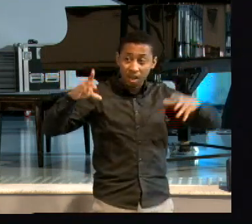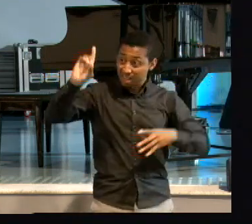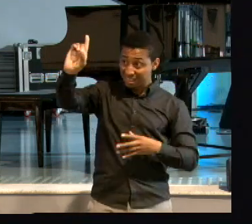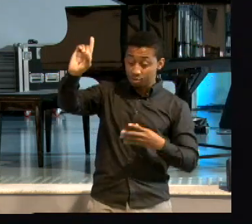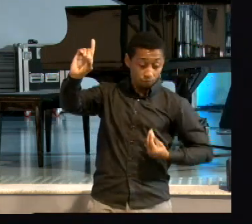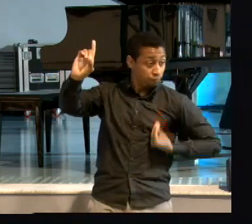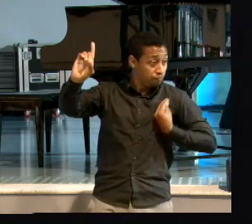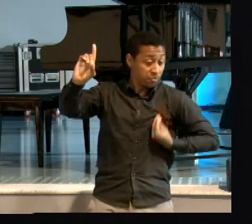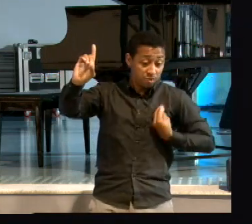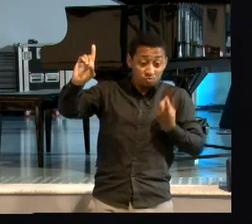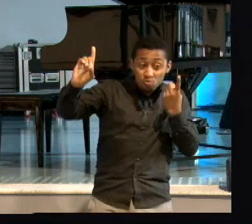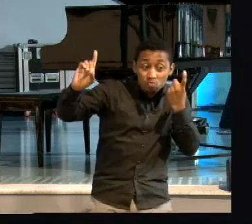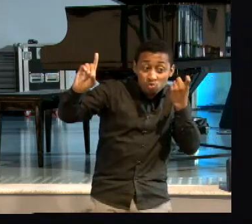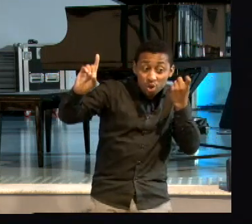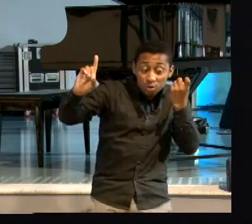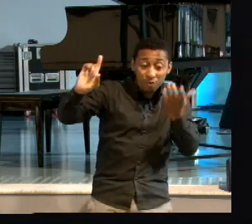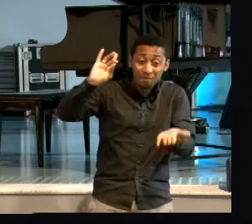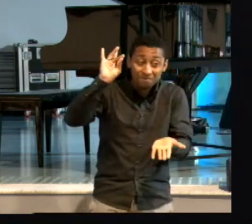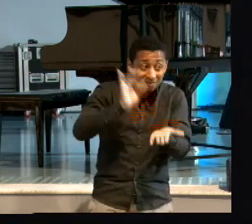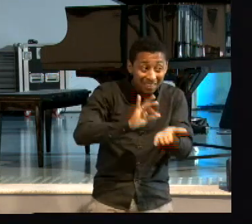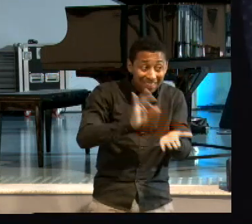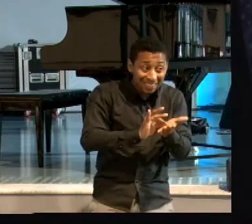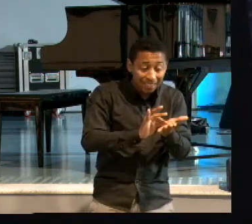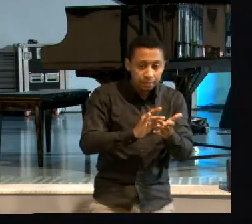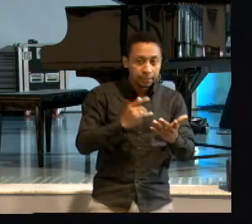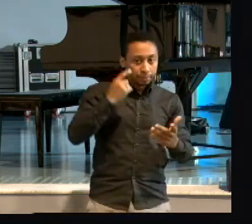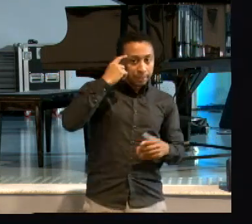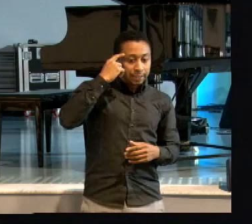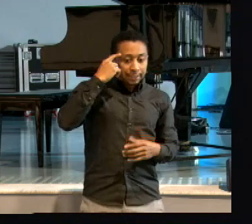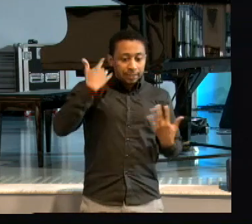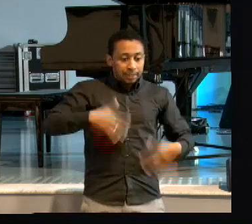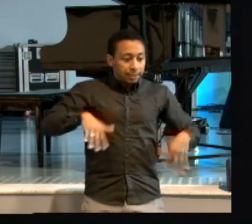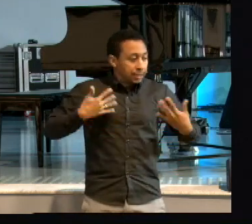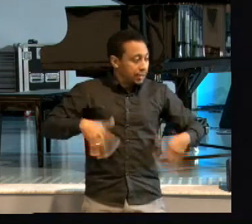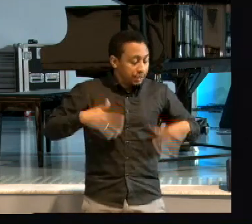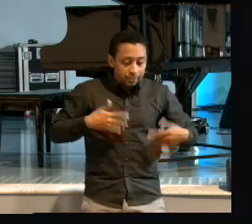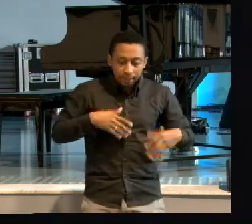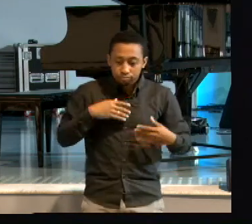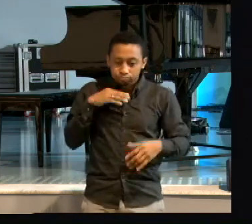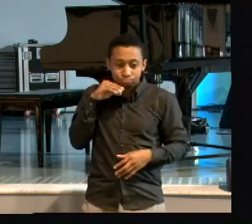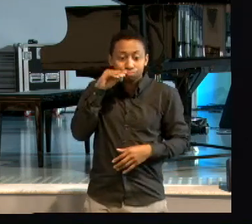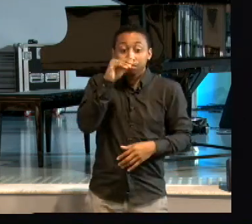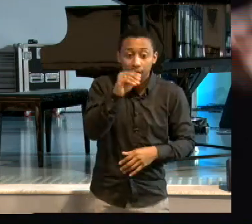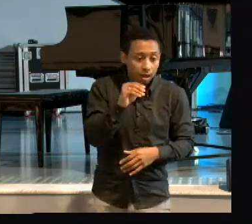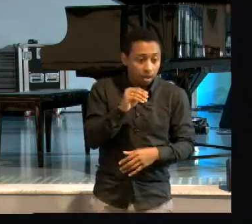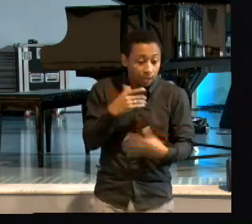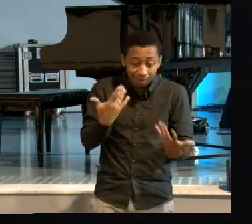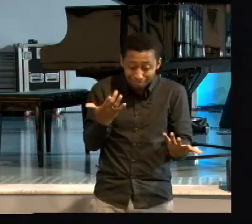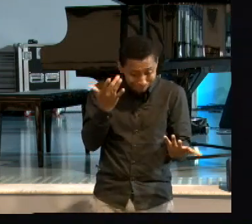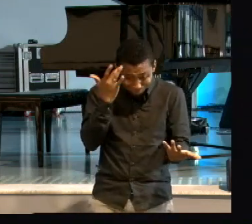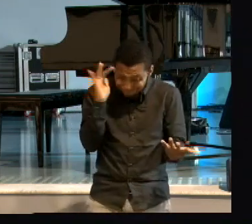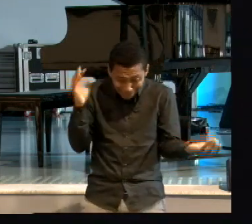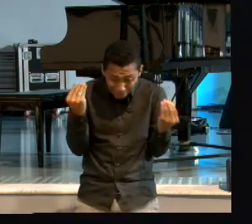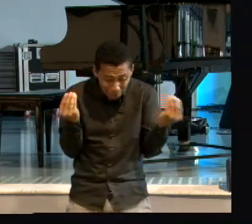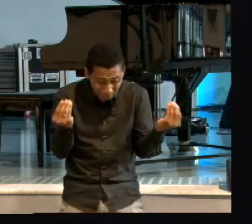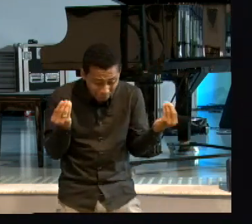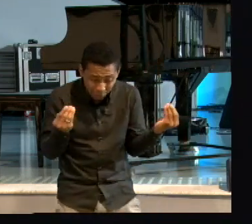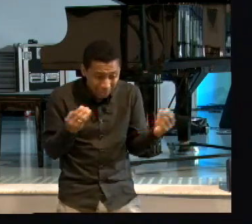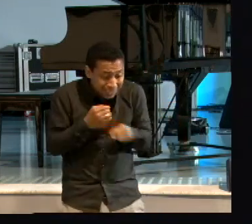mesmo me assustei com a minha declaração. Não era aquilo que eu tinha planejado, mas aquilo simplesmente pulou da minha boca e não deu mais tempo de eu